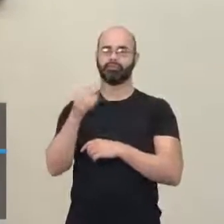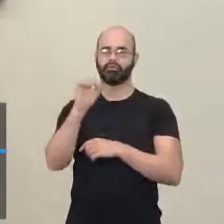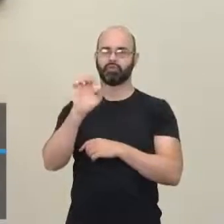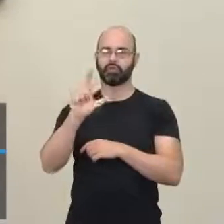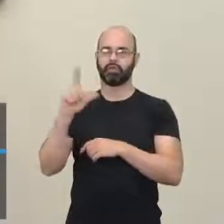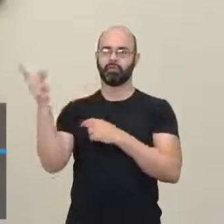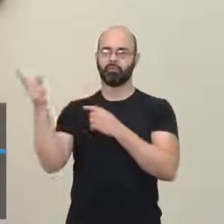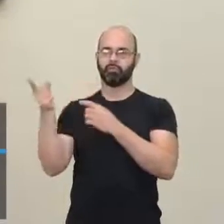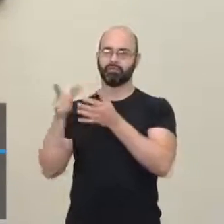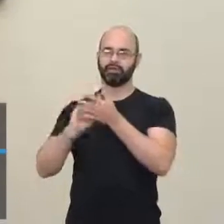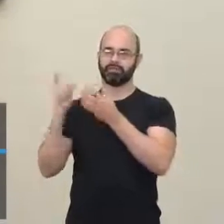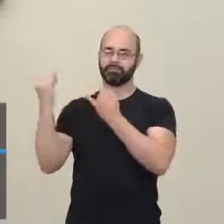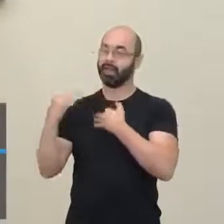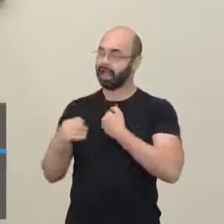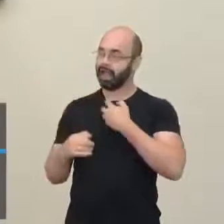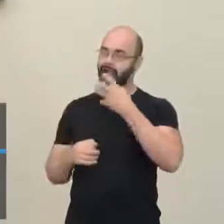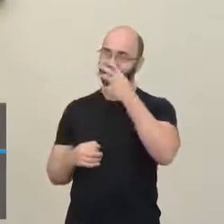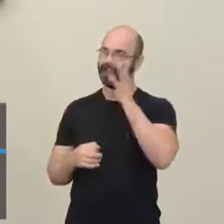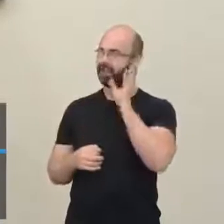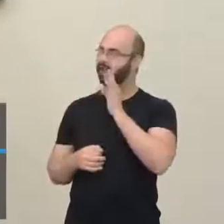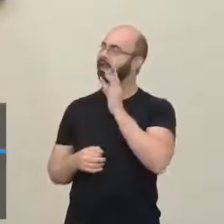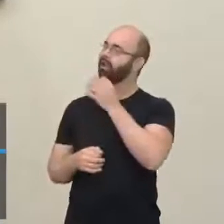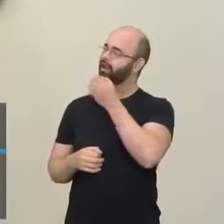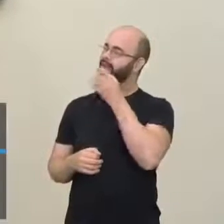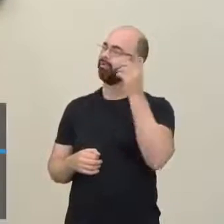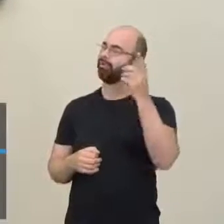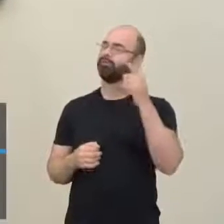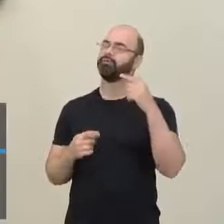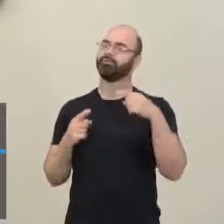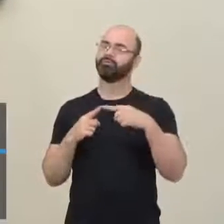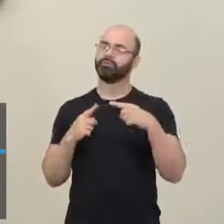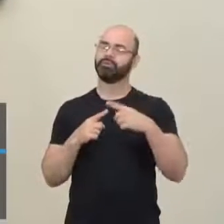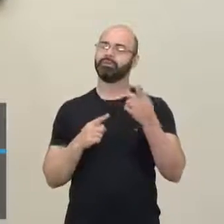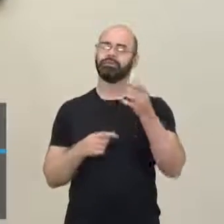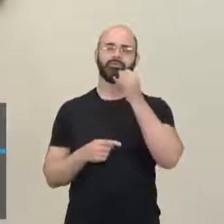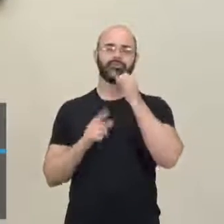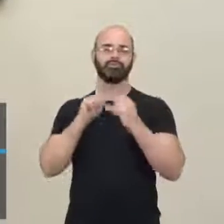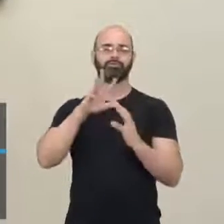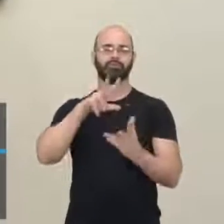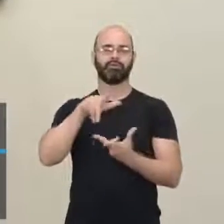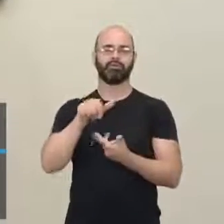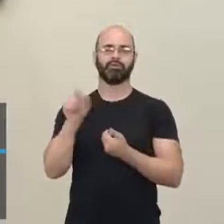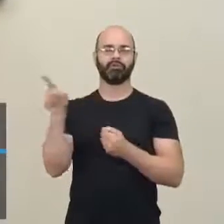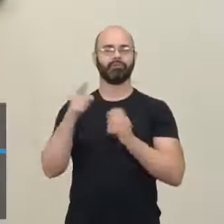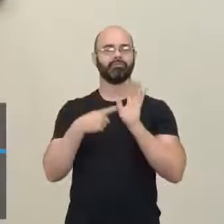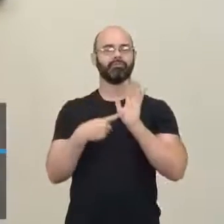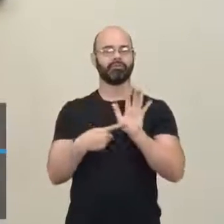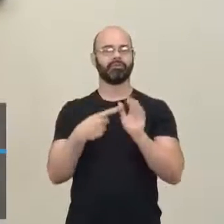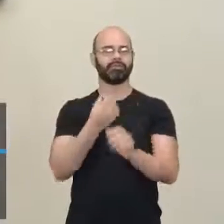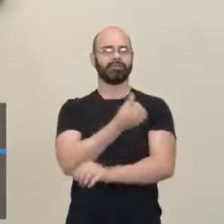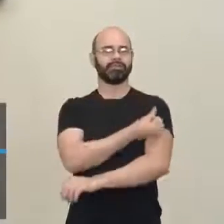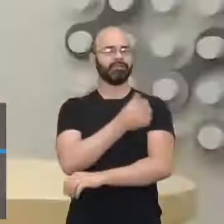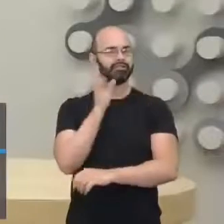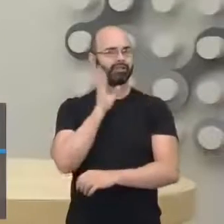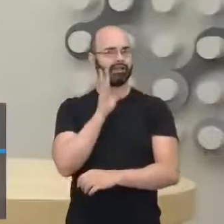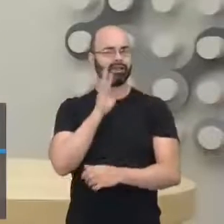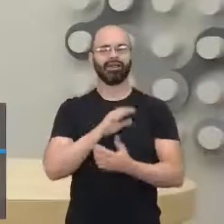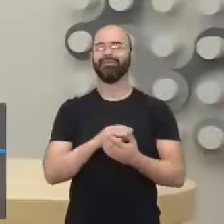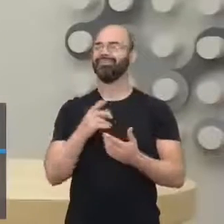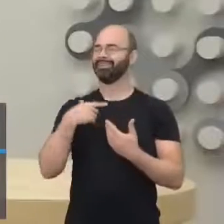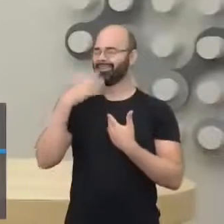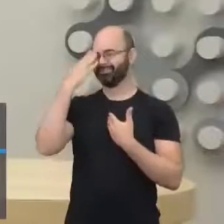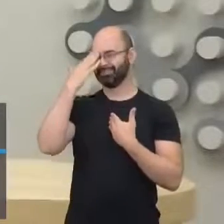E aí eu falei, pô, Joel, leva lá para mostrar para os professores de geografia aí do sexto ano, que também é interessante. E eu agradeço